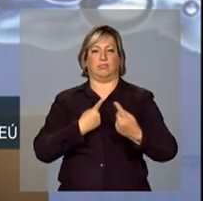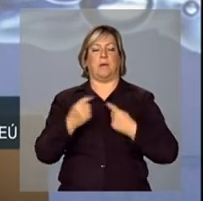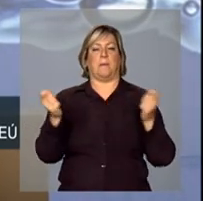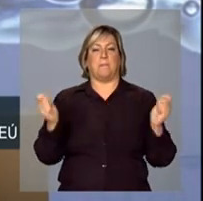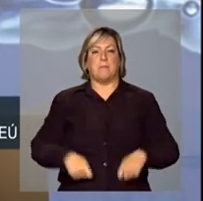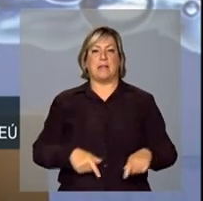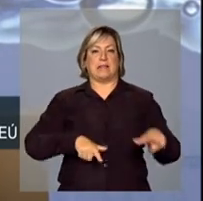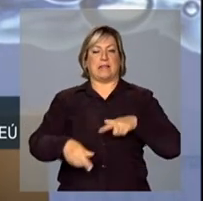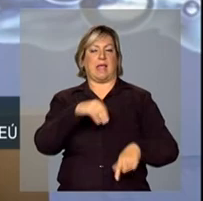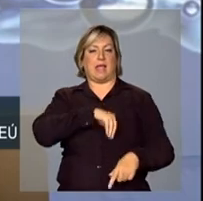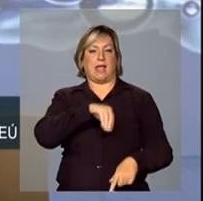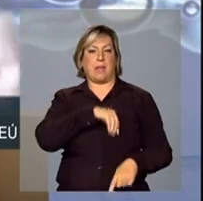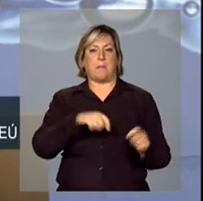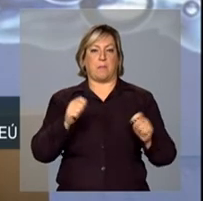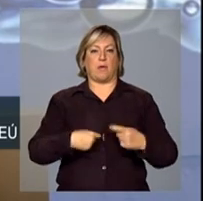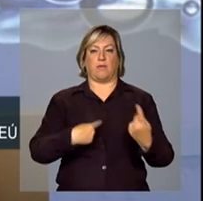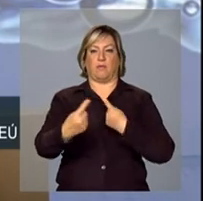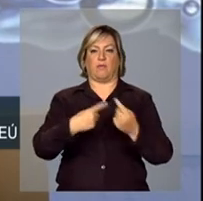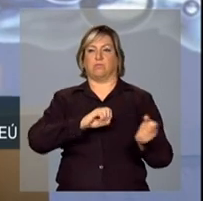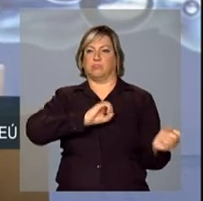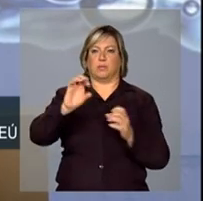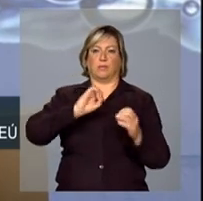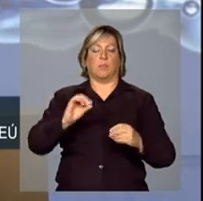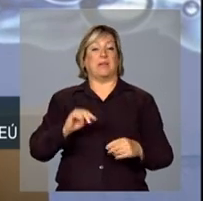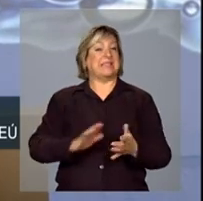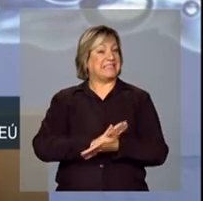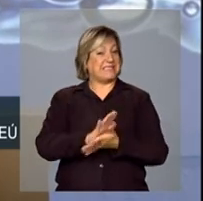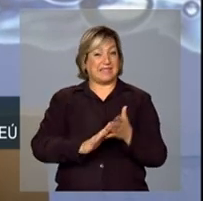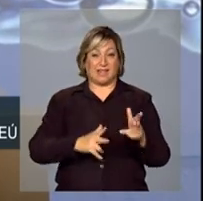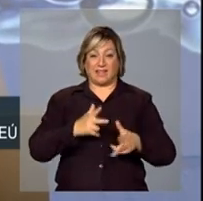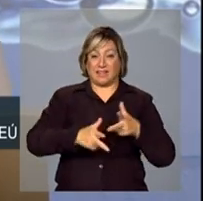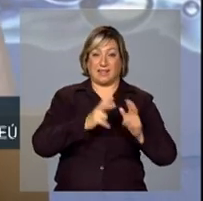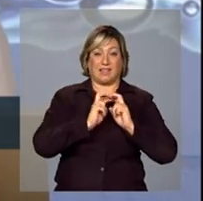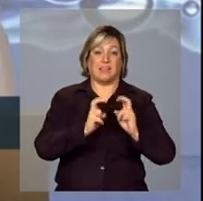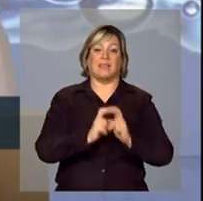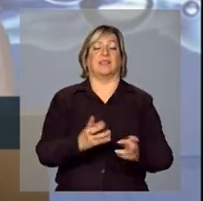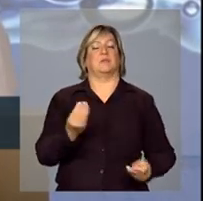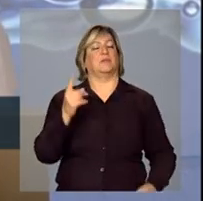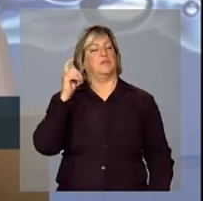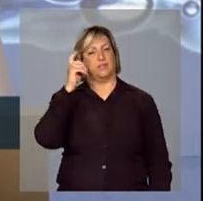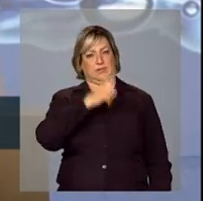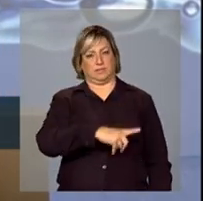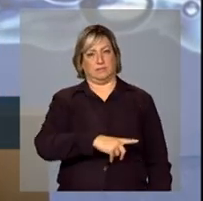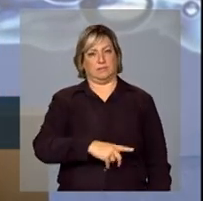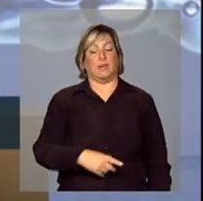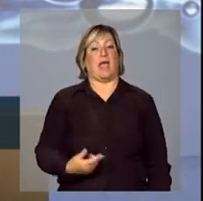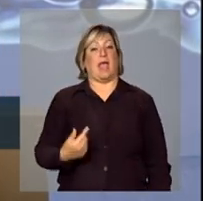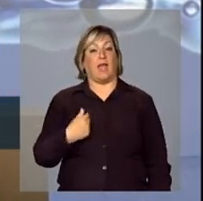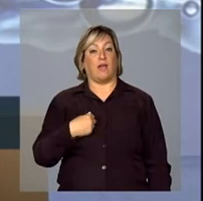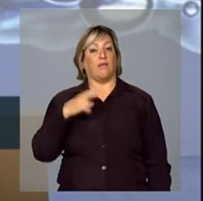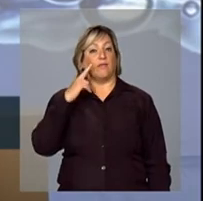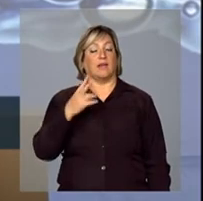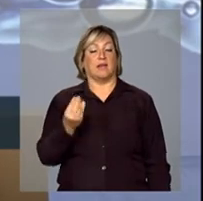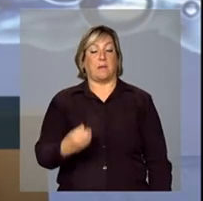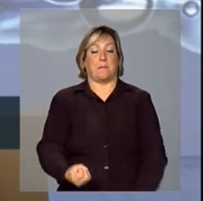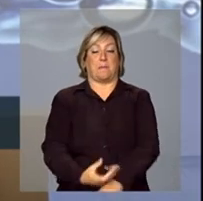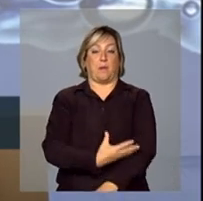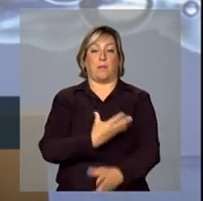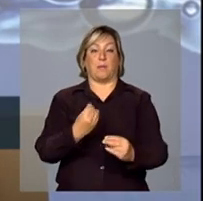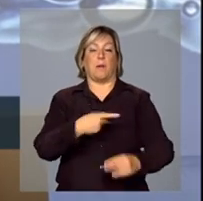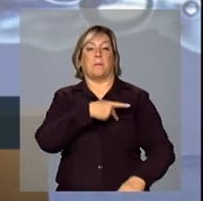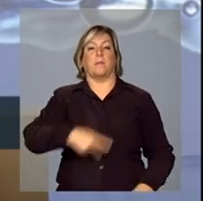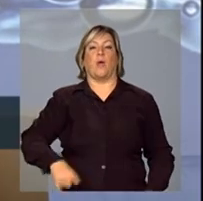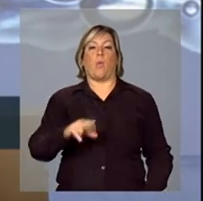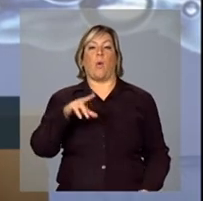possibilidade de travessia. Sem ele, é muito difícil. E eu vi, com grande emoção, o presidente